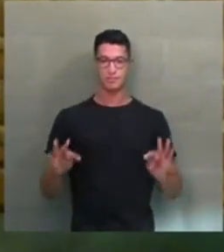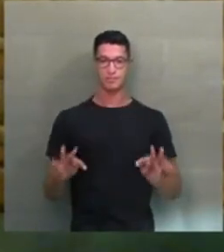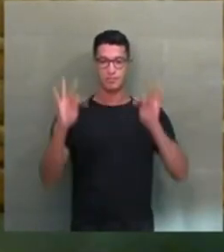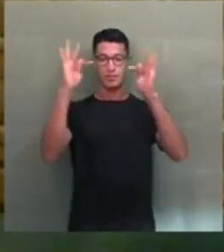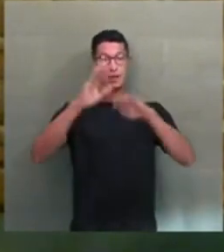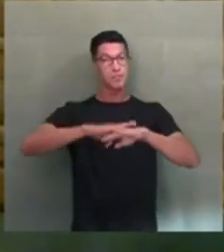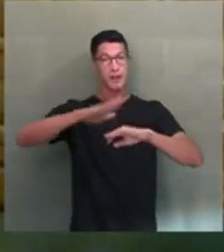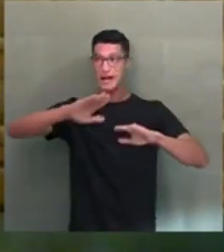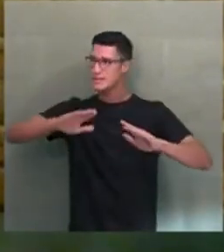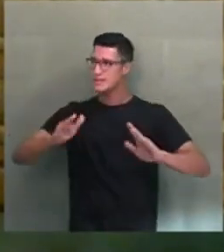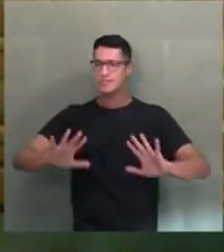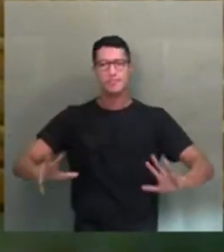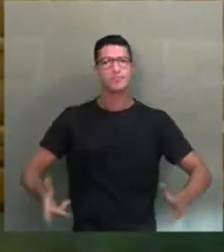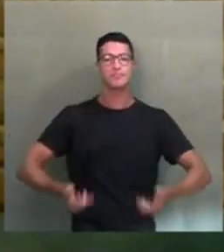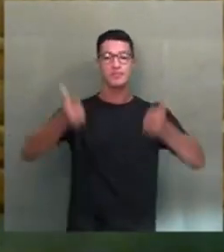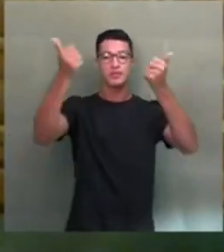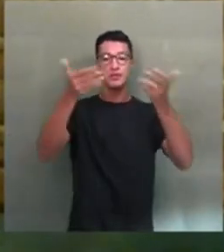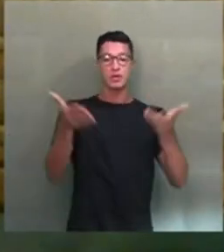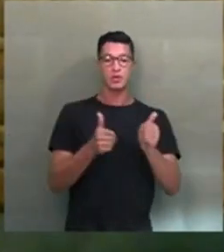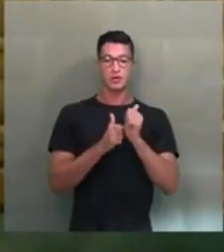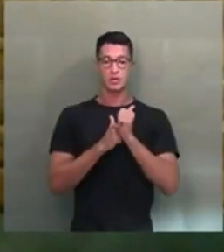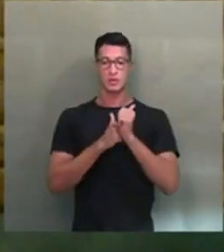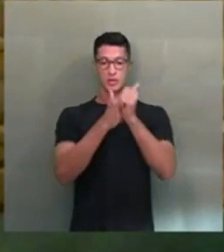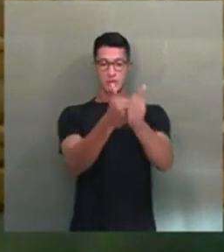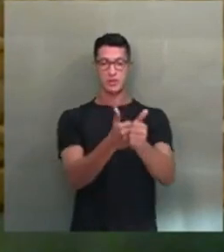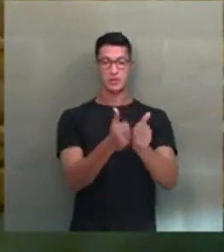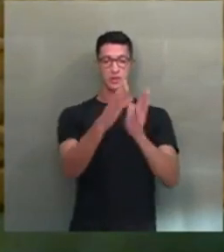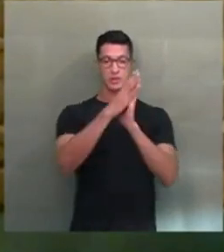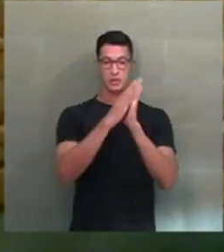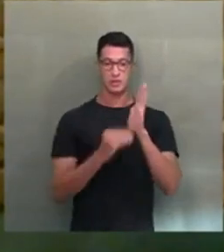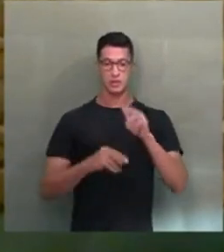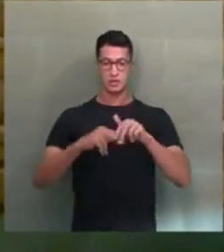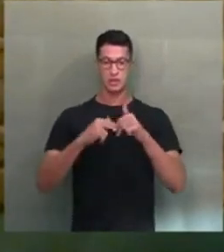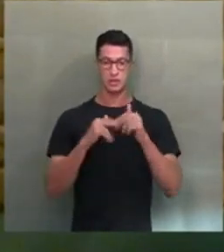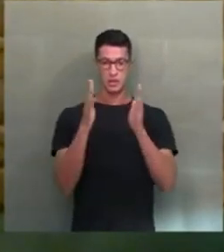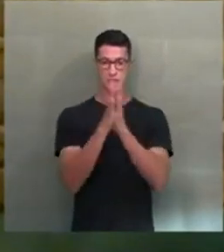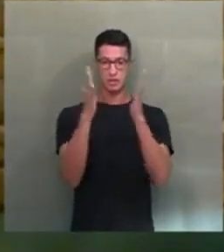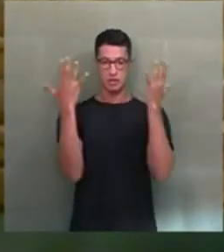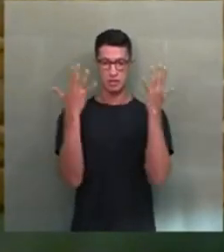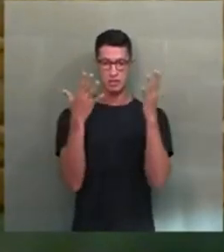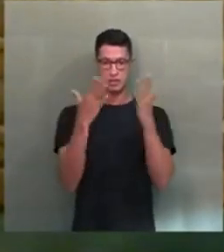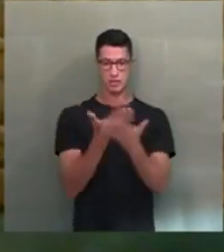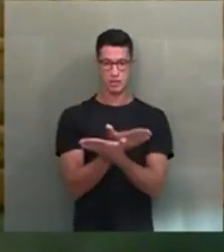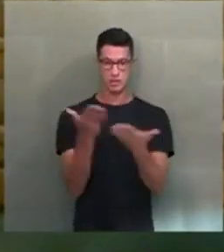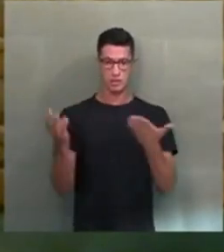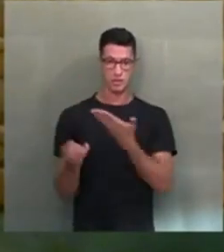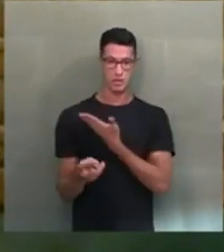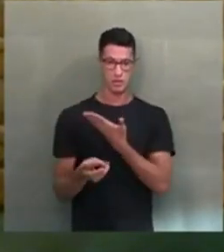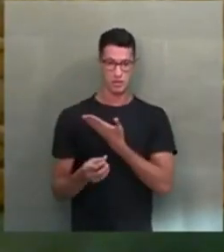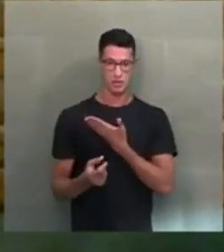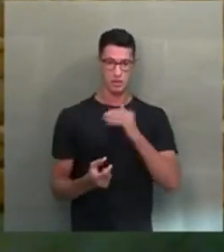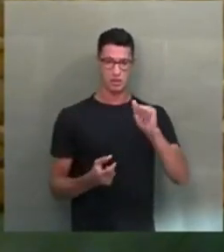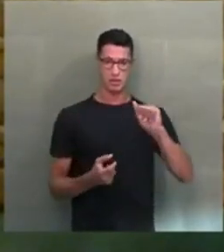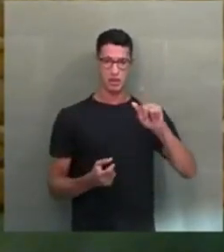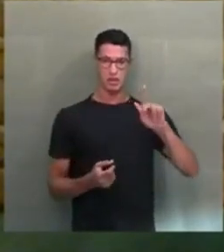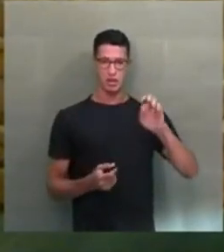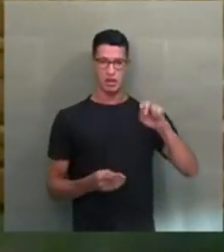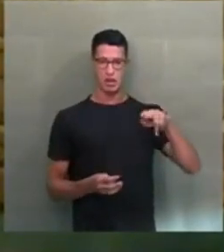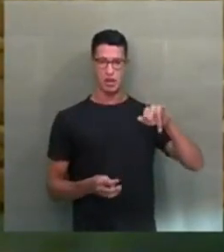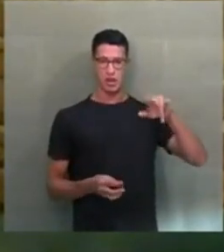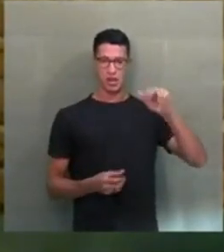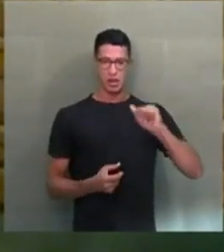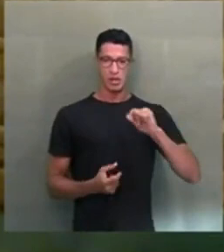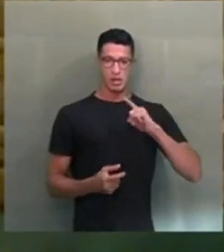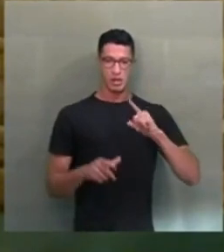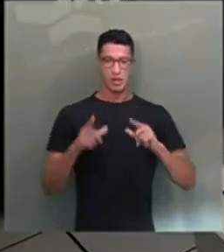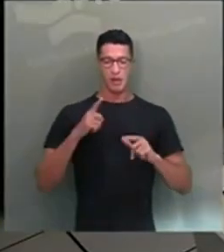mais avançadas e hoje segue sendo exemplo. E por isso eu quero parabenizar a todos os colegas da agência,